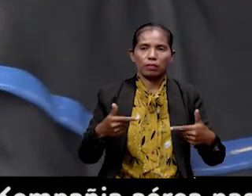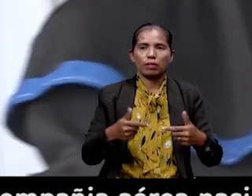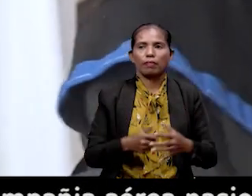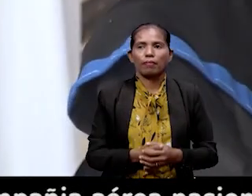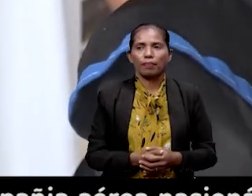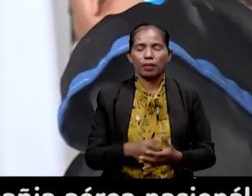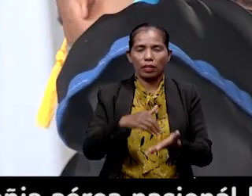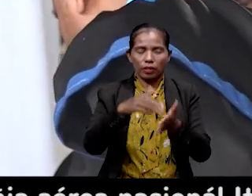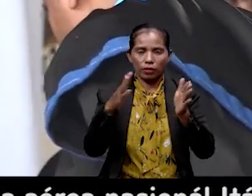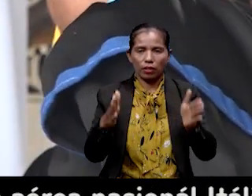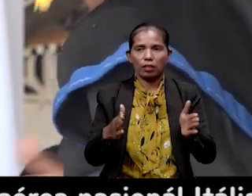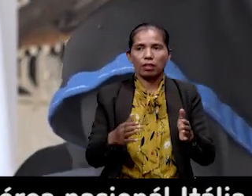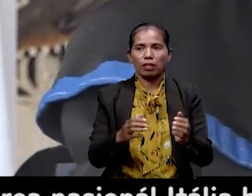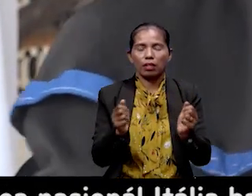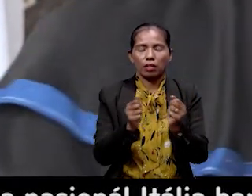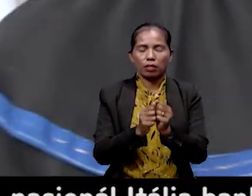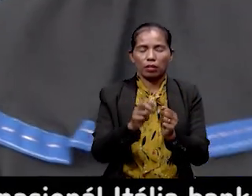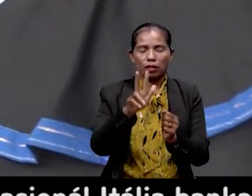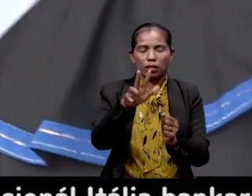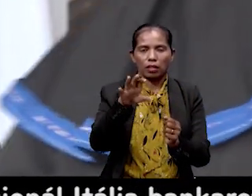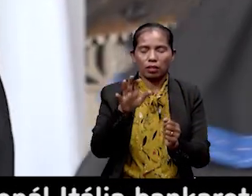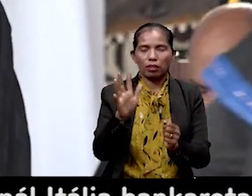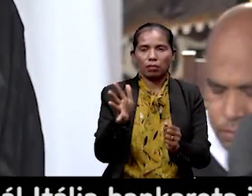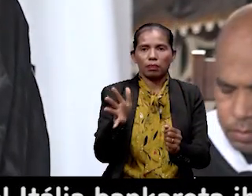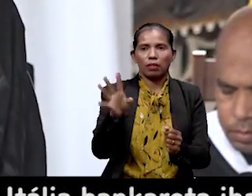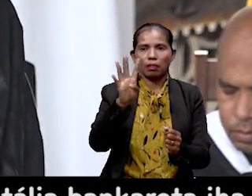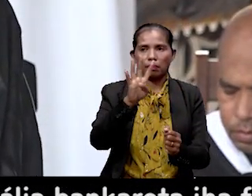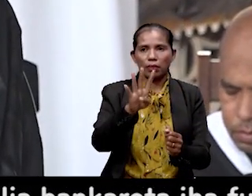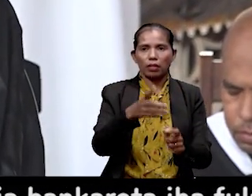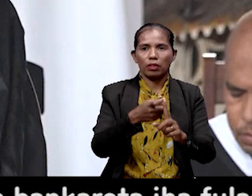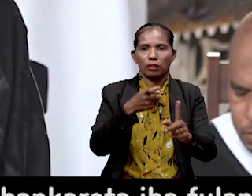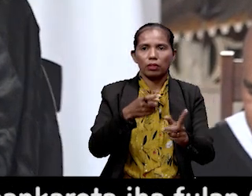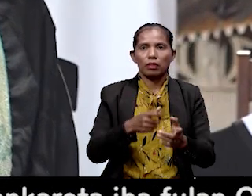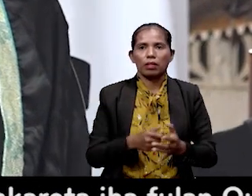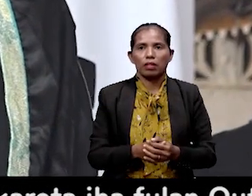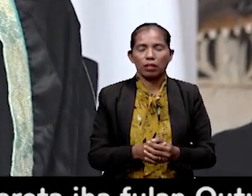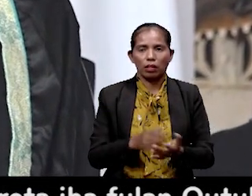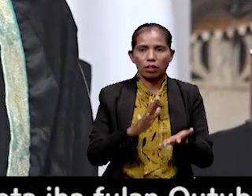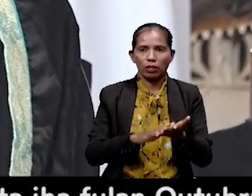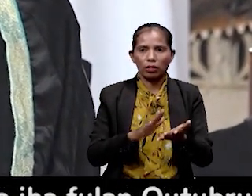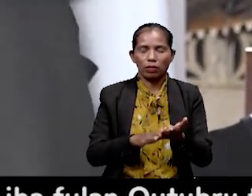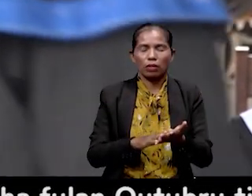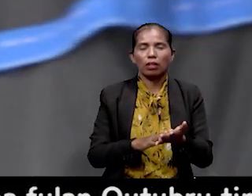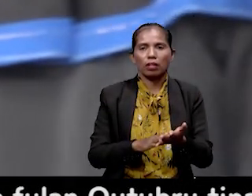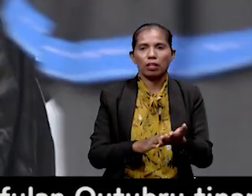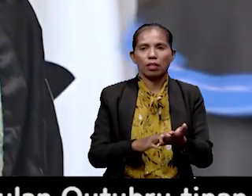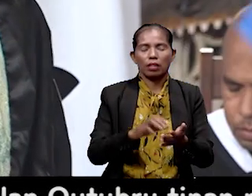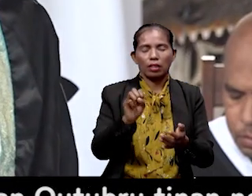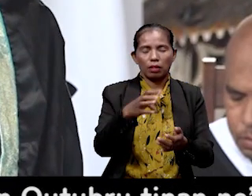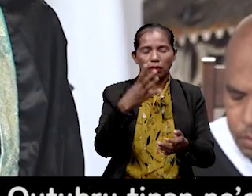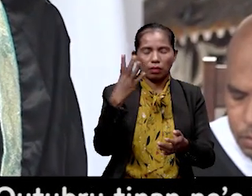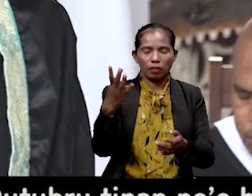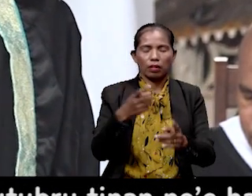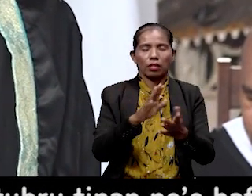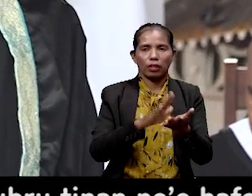Total studenti graduadu atu 150 resing hat, komposto husi School of Engineering atu ida, senulu resing 5,